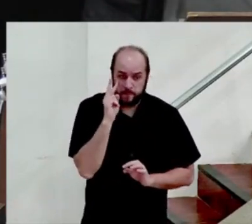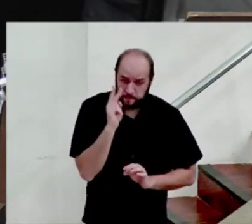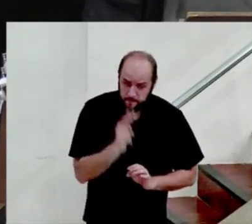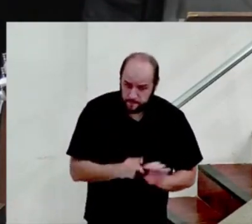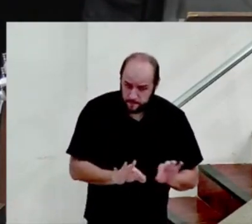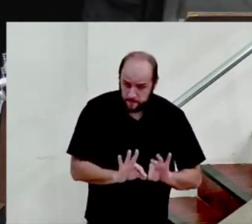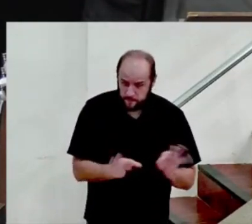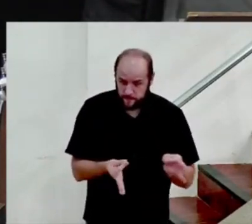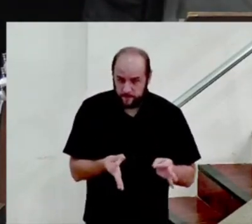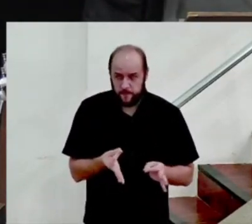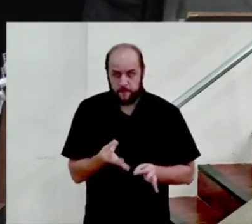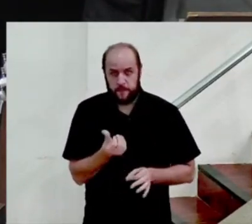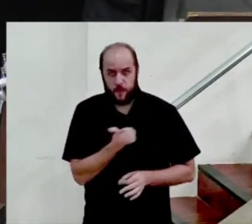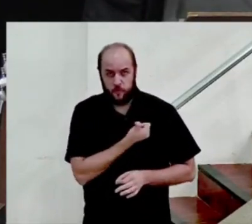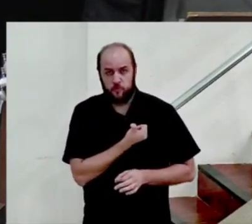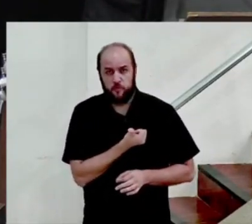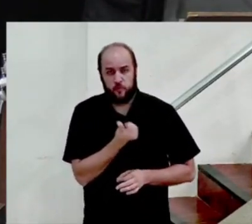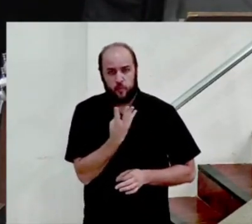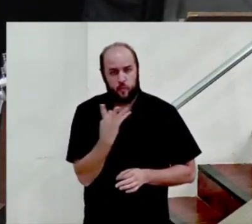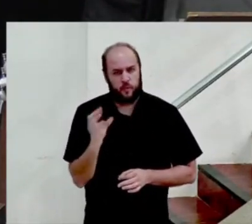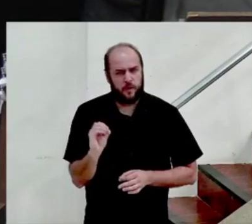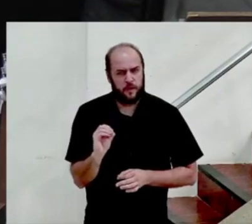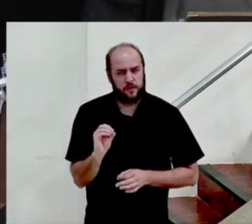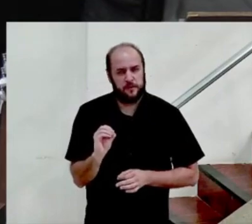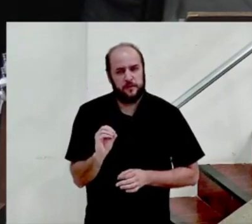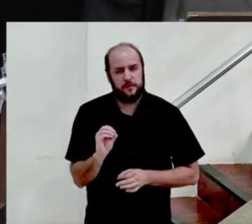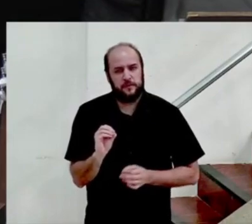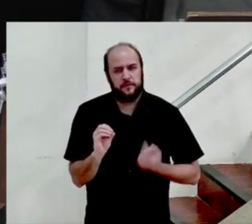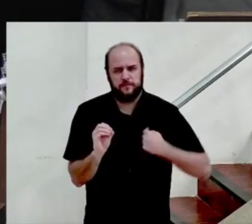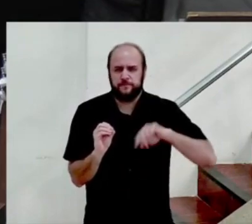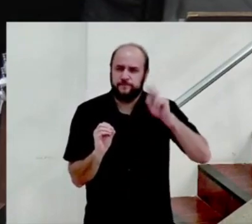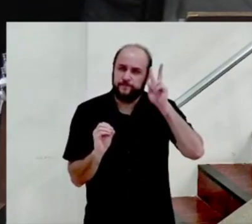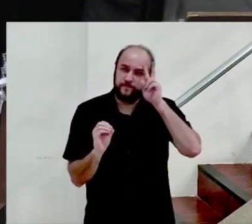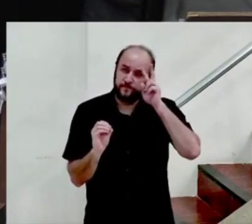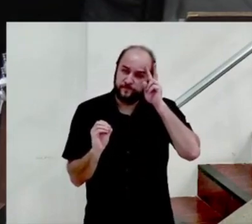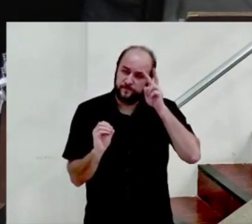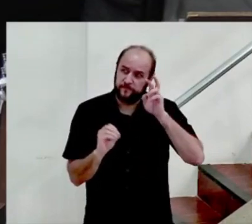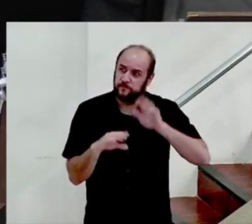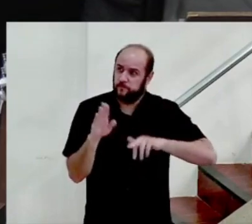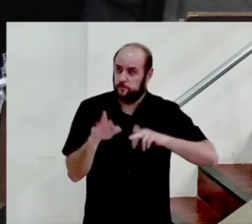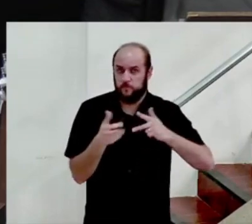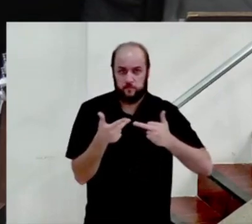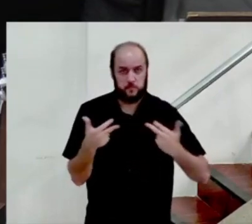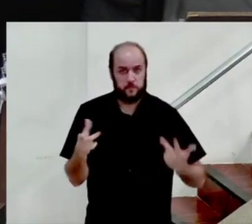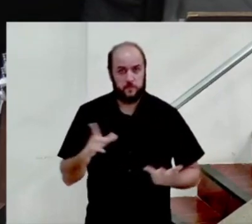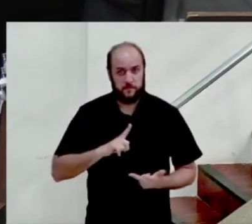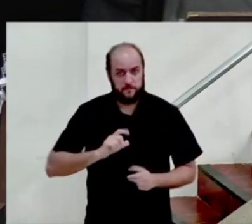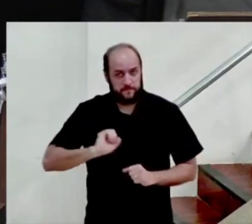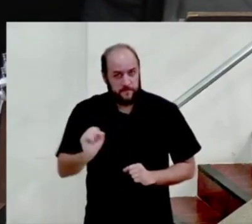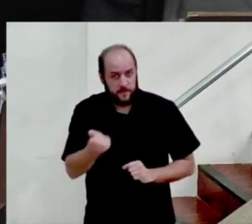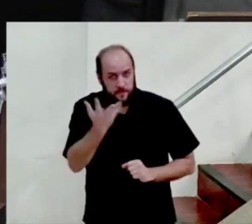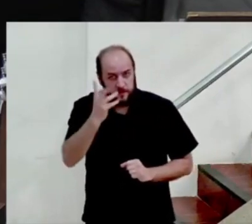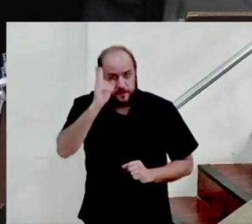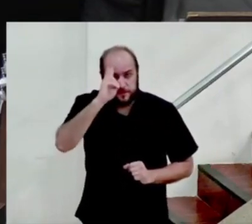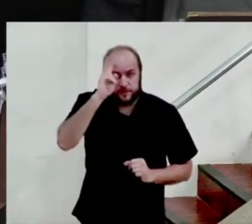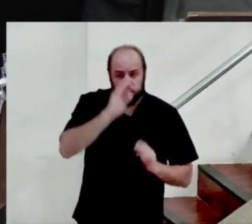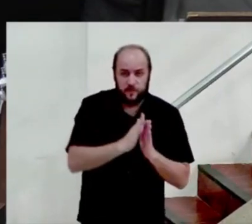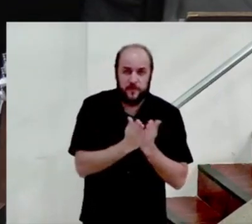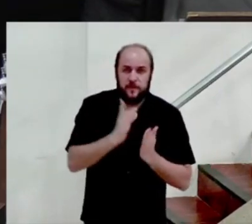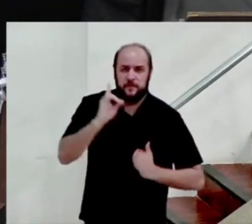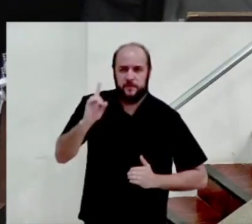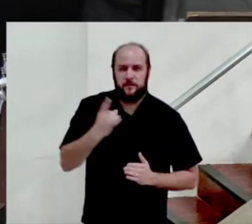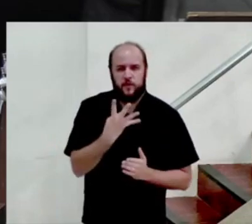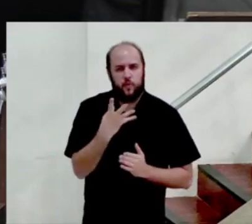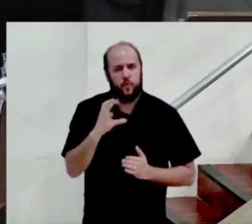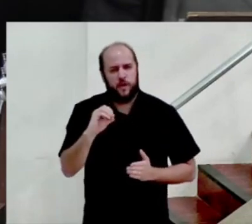número 40, nós já lembramos de alguns eventos que carregam este número dentro da história bíblica, dentro da